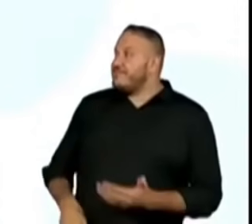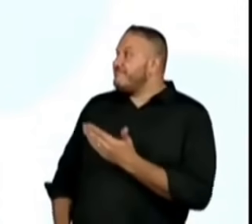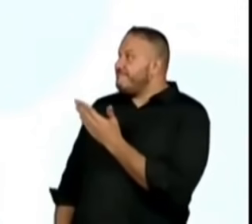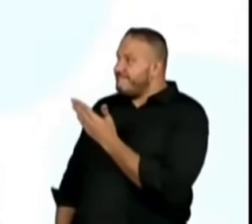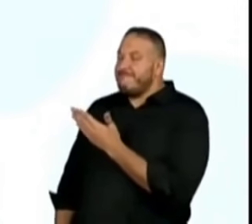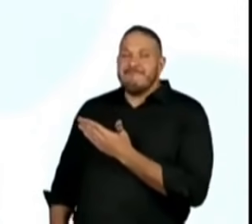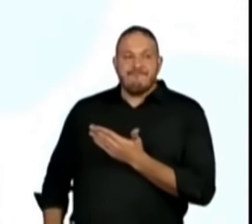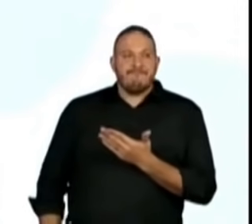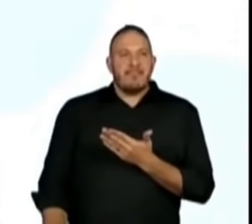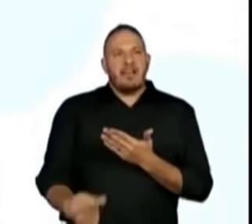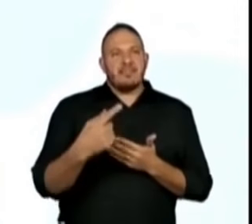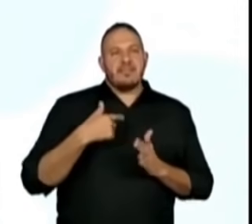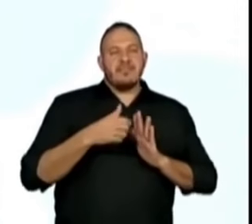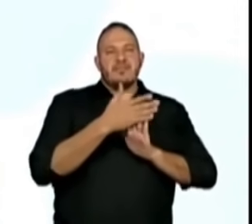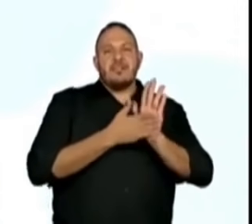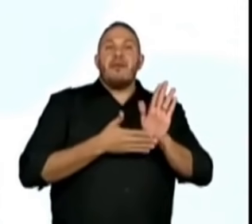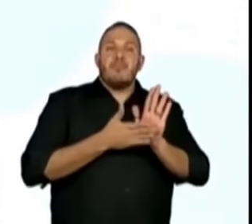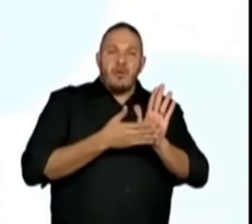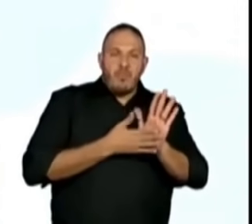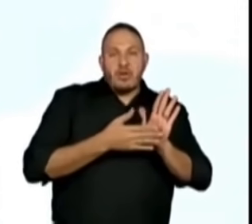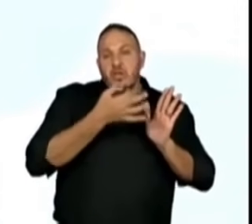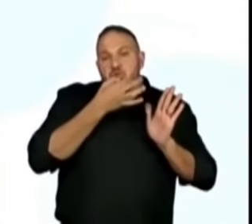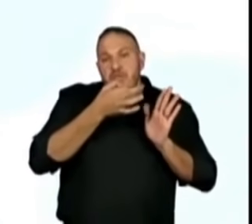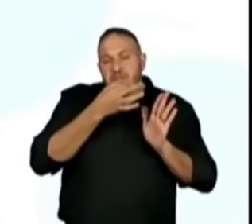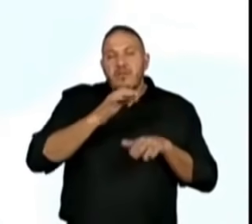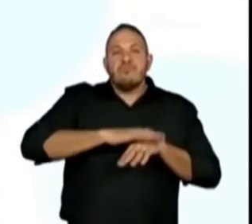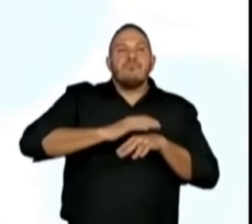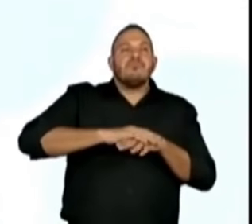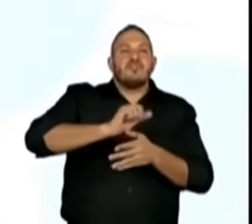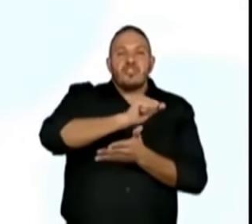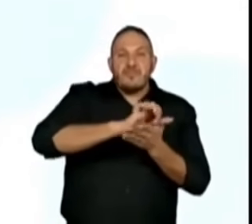EF04MA27. Aqui tem a proposta de atividade, né?